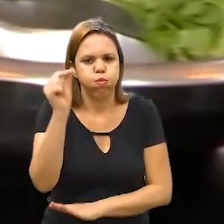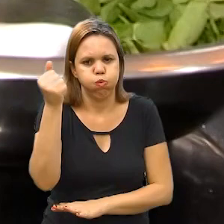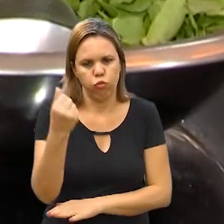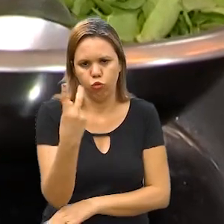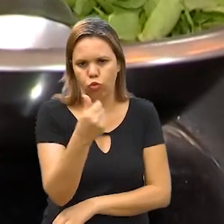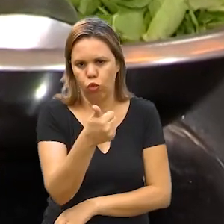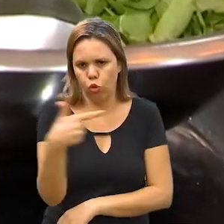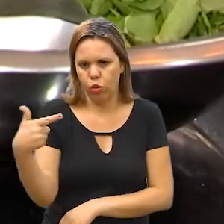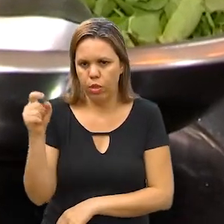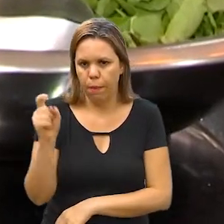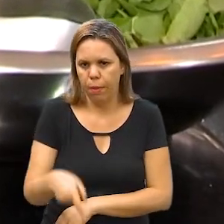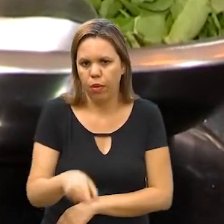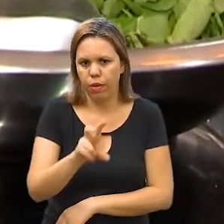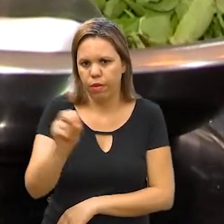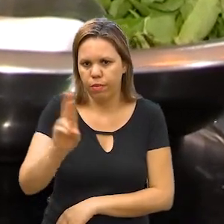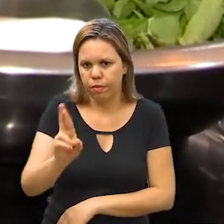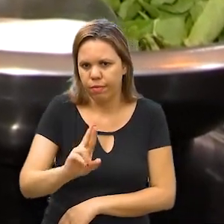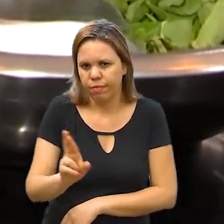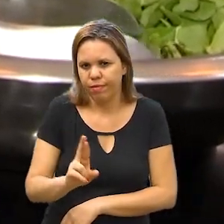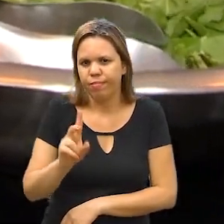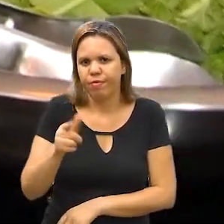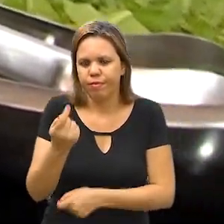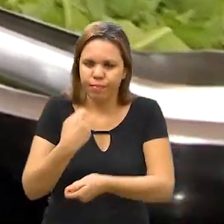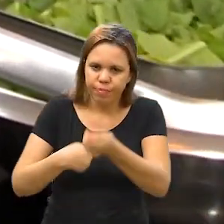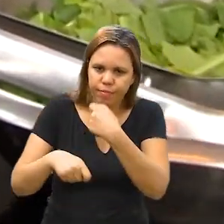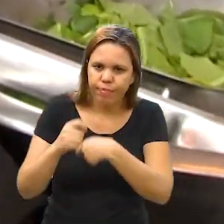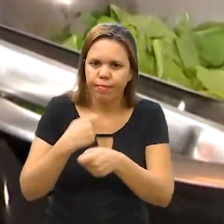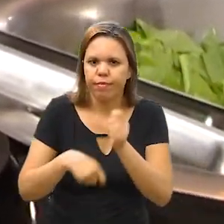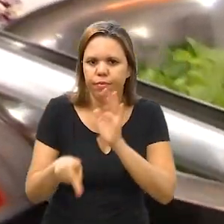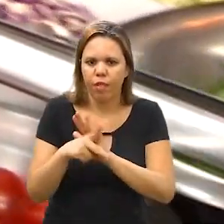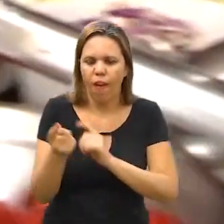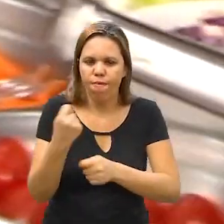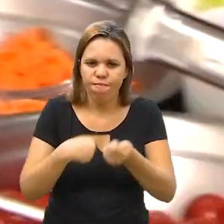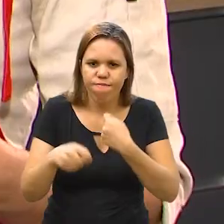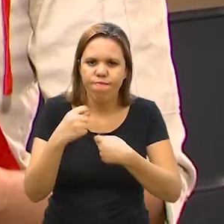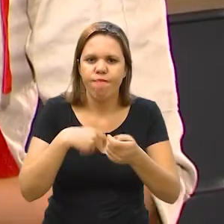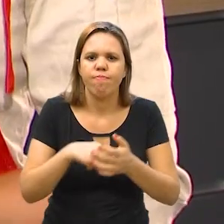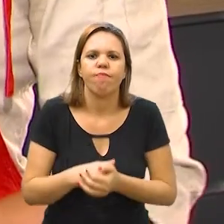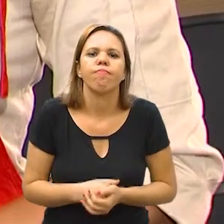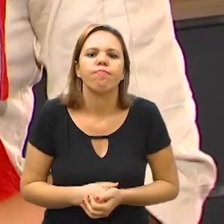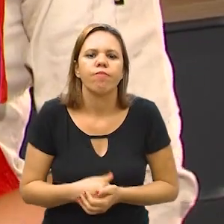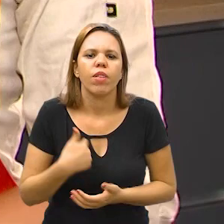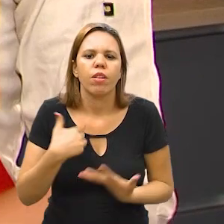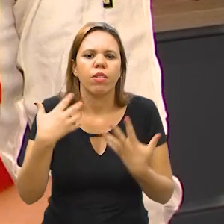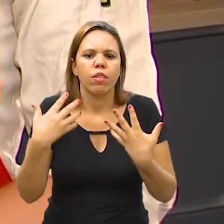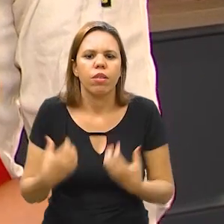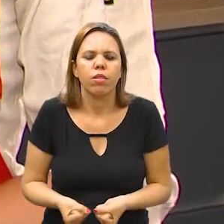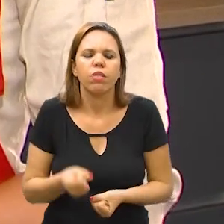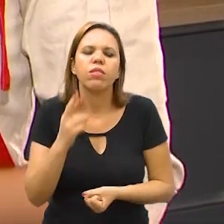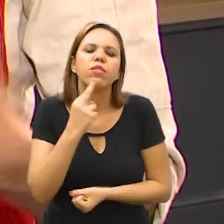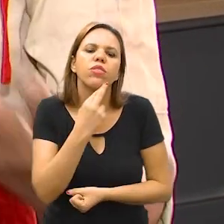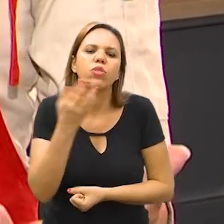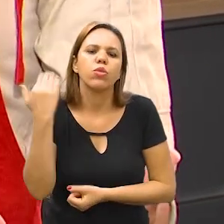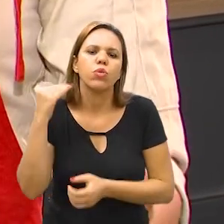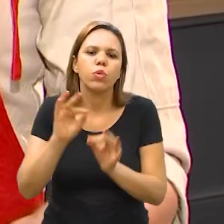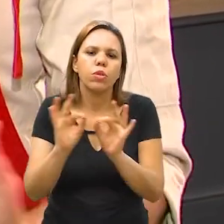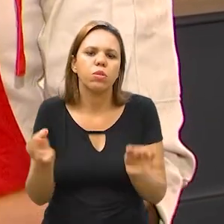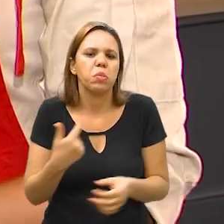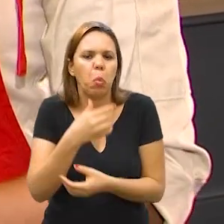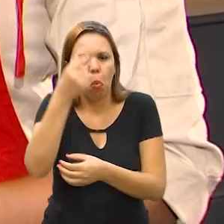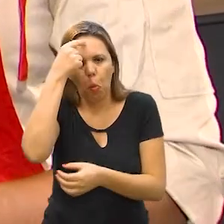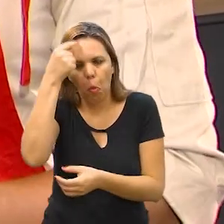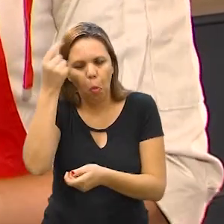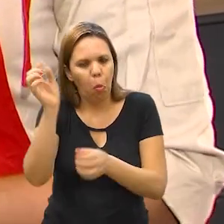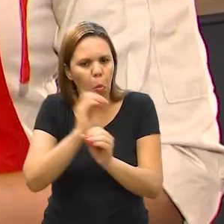de R$ 12.500, é quem administra o próprio negócio. Quando eu assumi a lanchonete, eu não tinha noção nenhuma